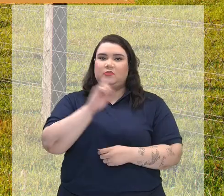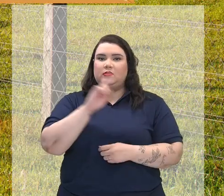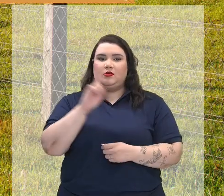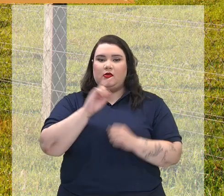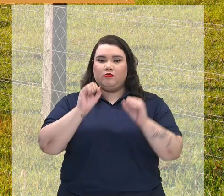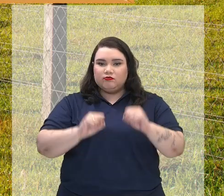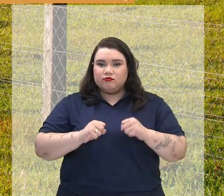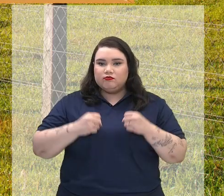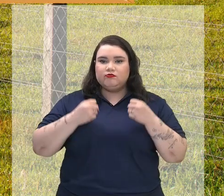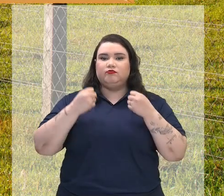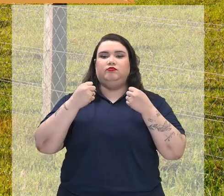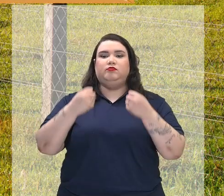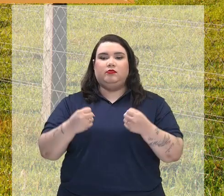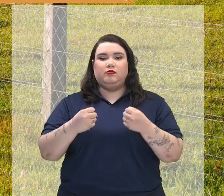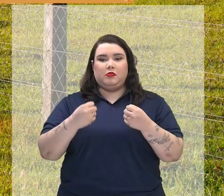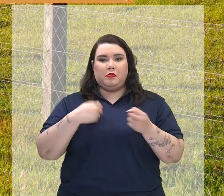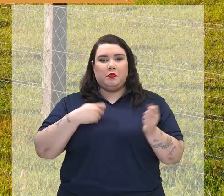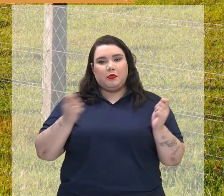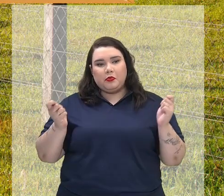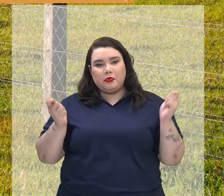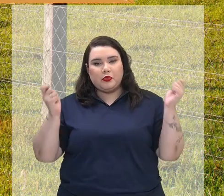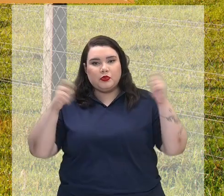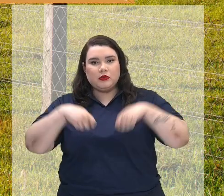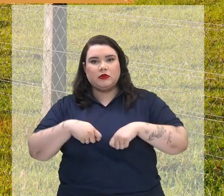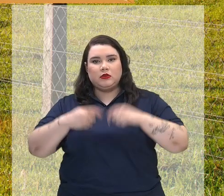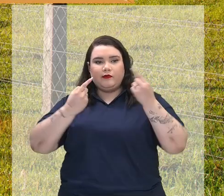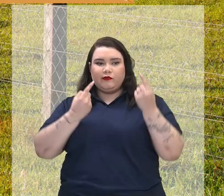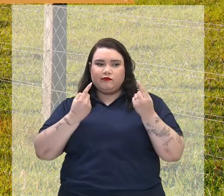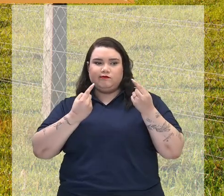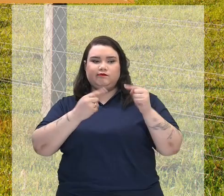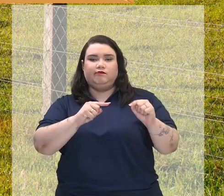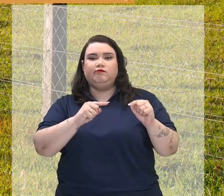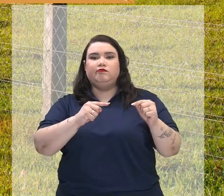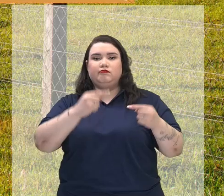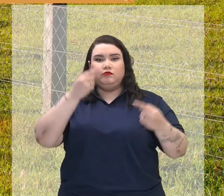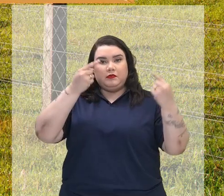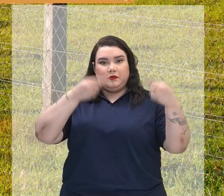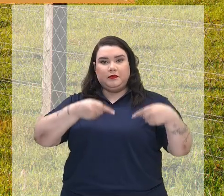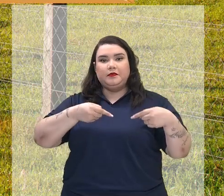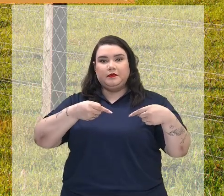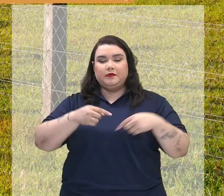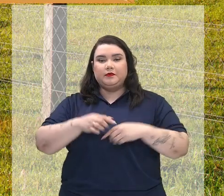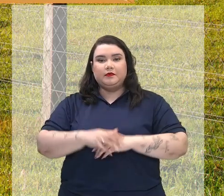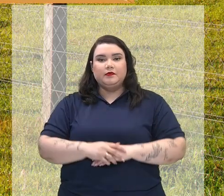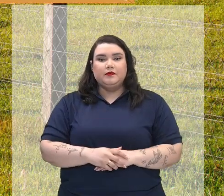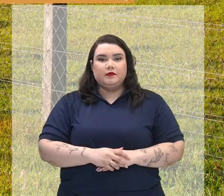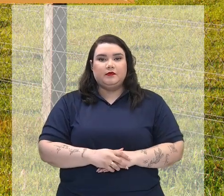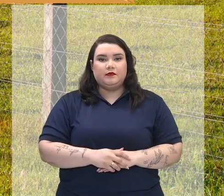do silêncio a minha arma para lutar contra o inimigo.